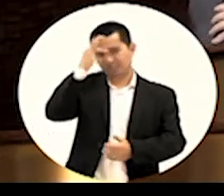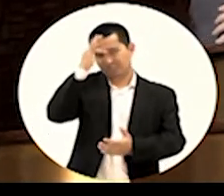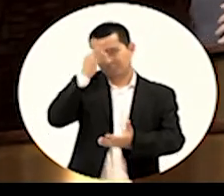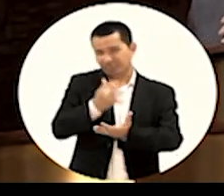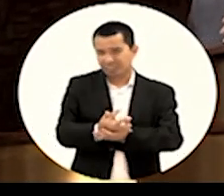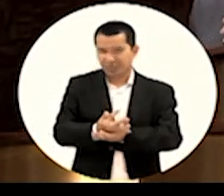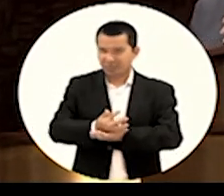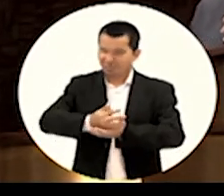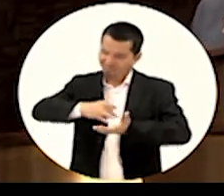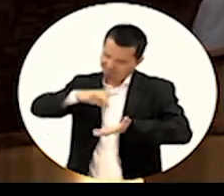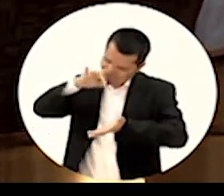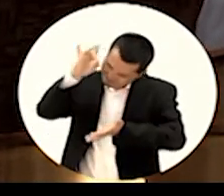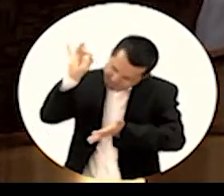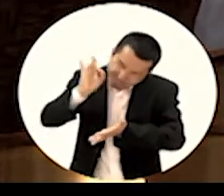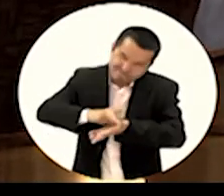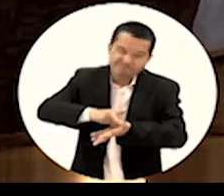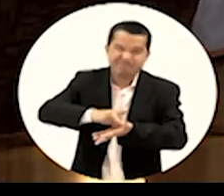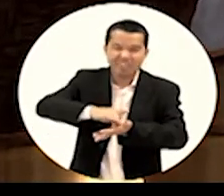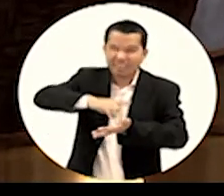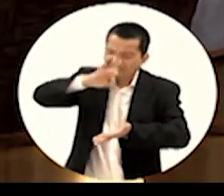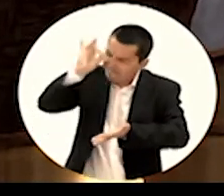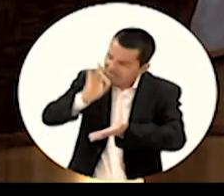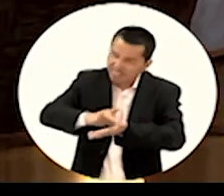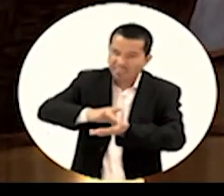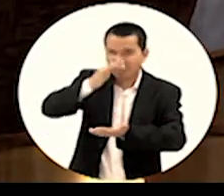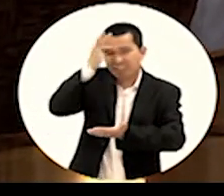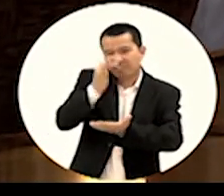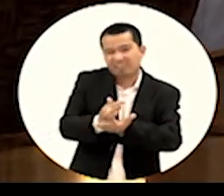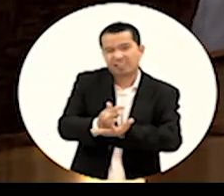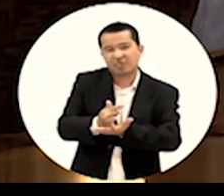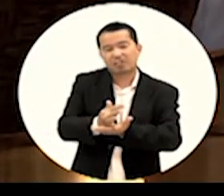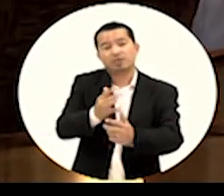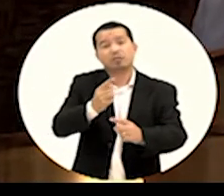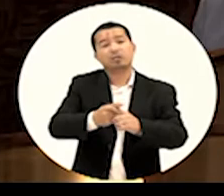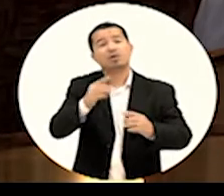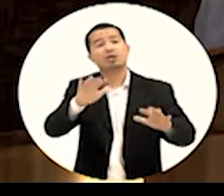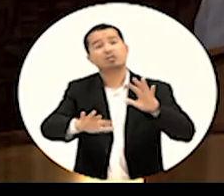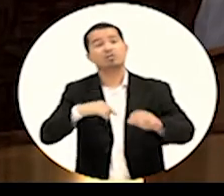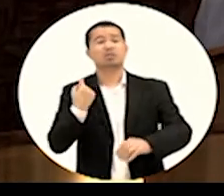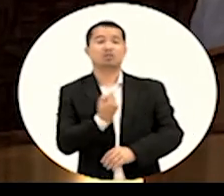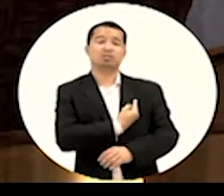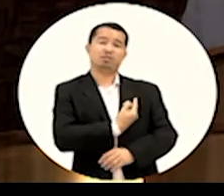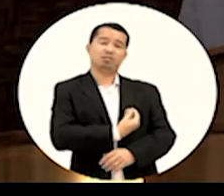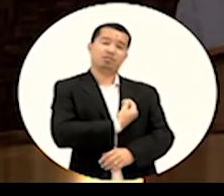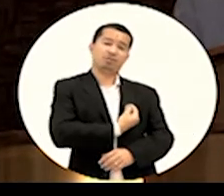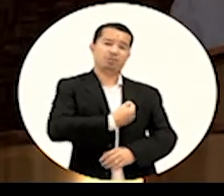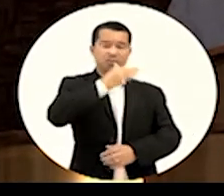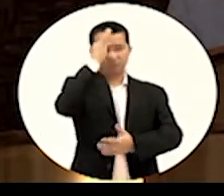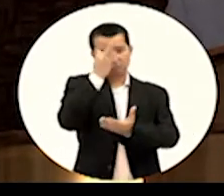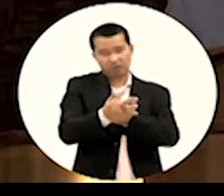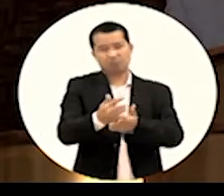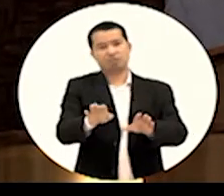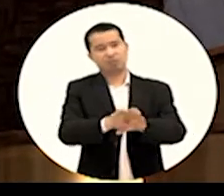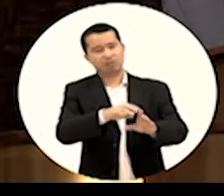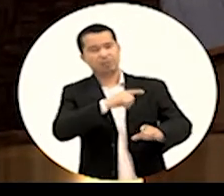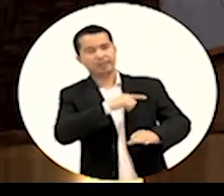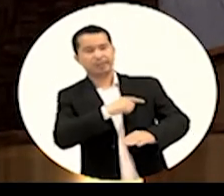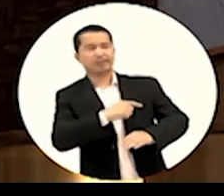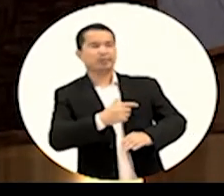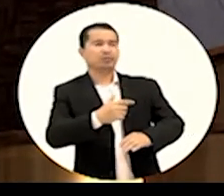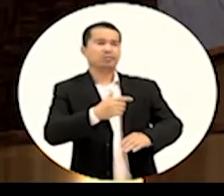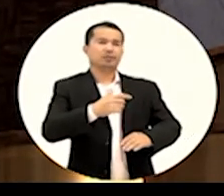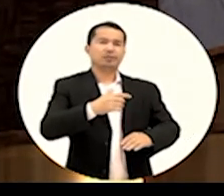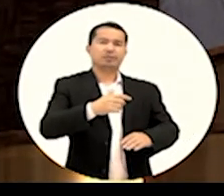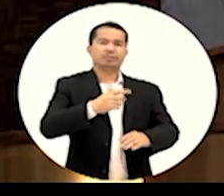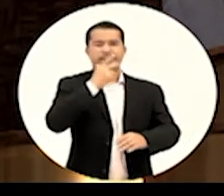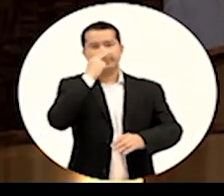Não dá para a gente viver uma fé genuína sem que em alguns momentos da nossa vida a nossa fé